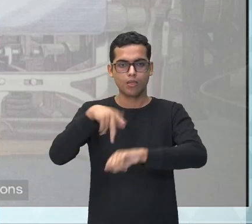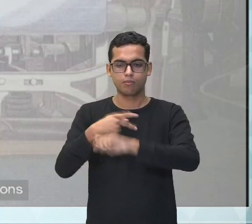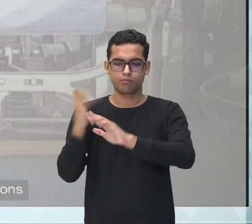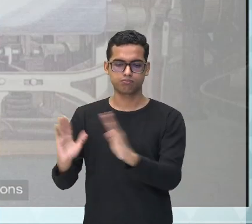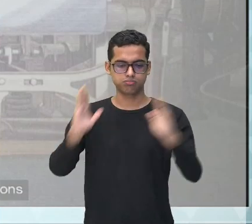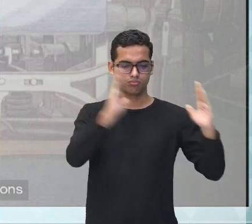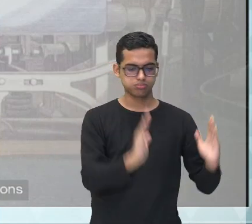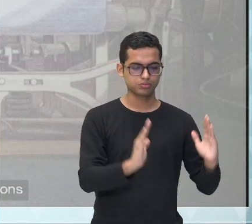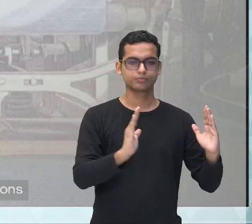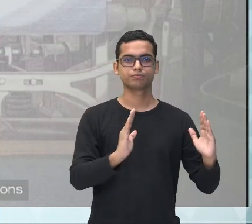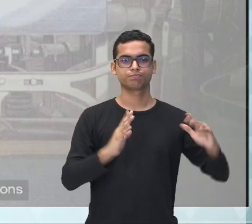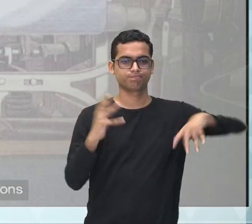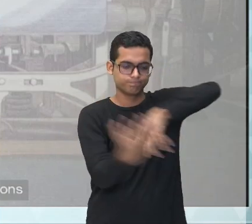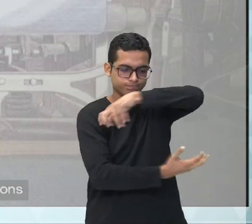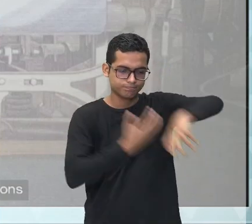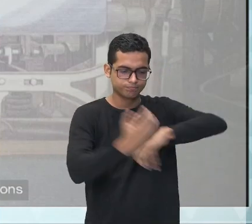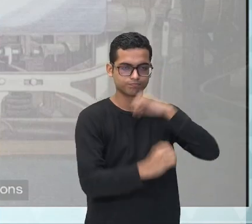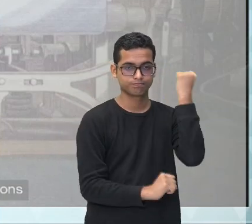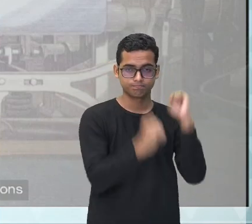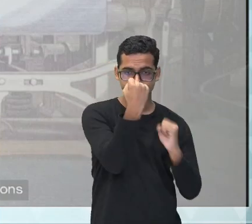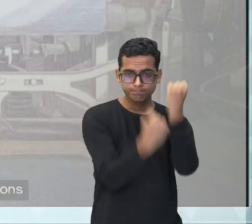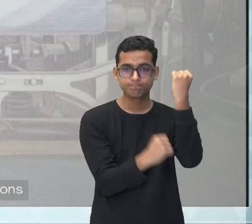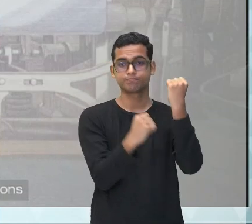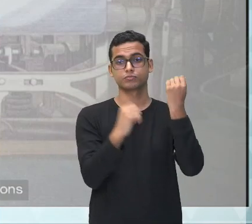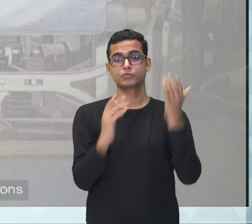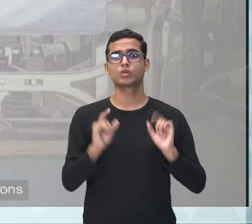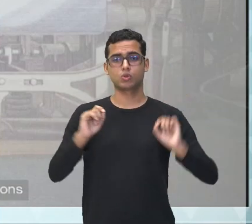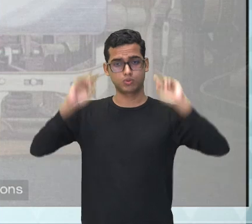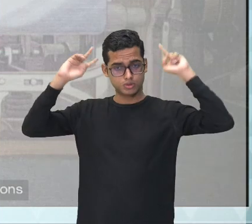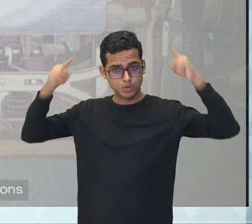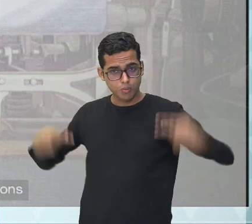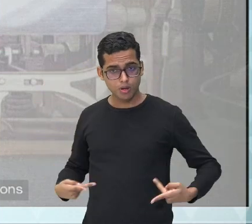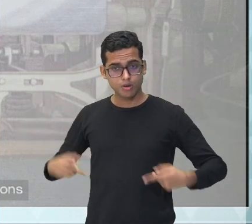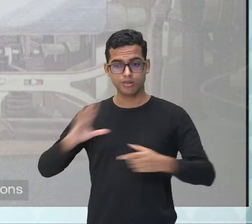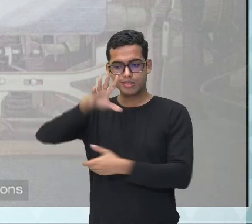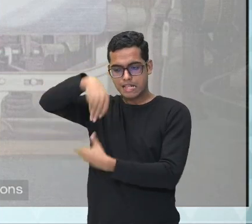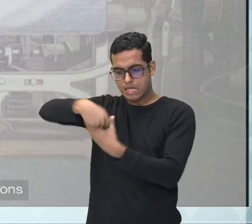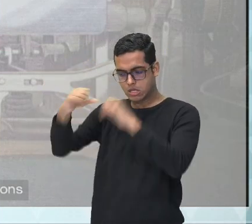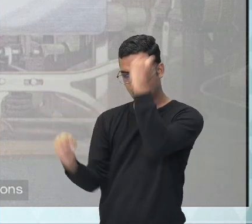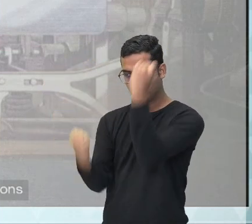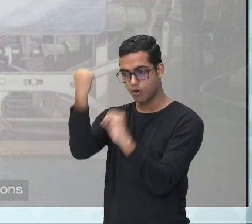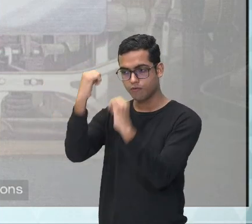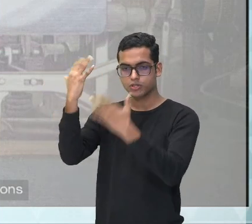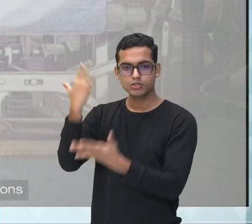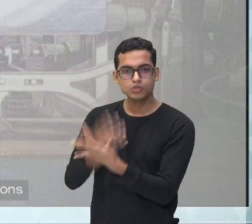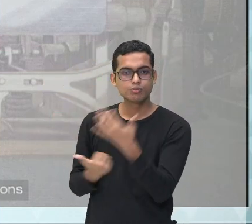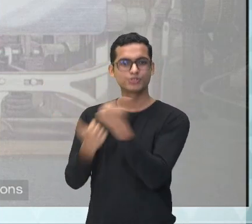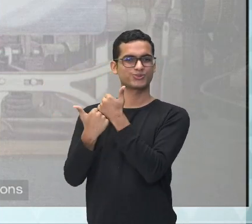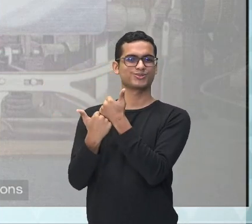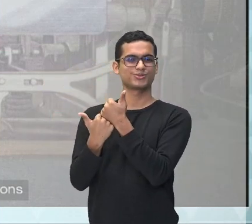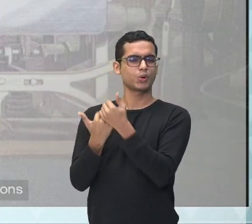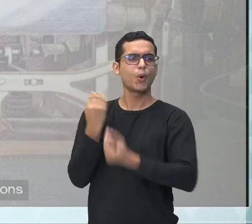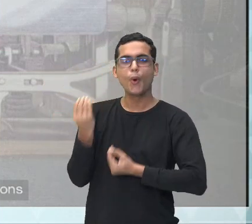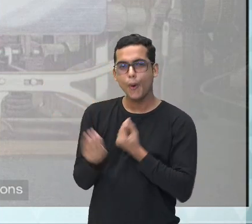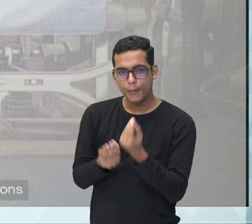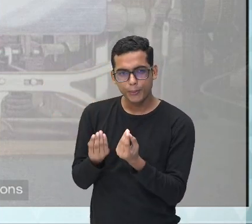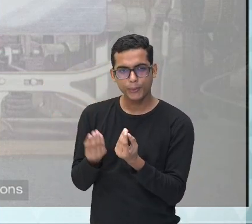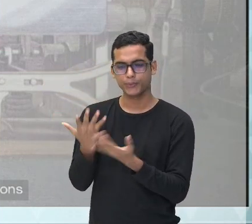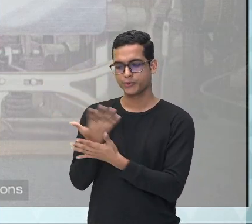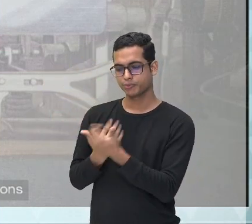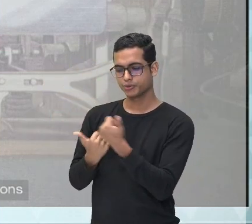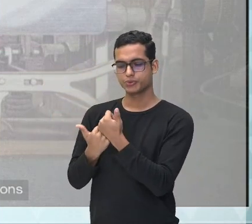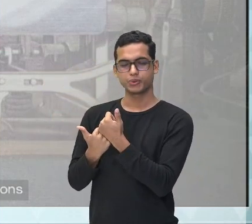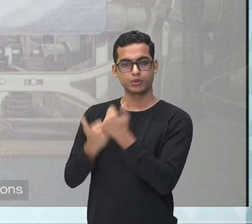quando o homem ele foi começando a ser substituído pela máquina. Então, aquele trabalho manual que era produzido pelo